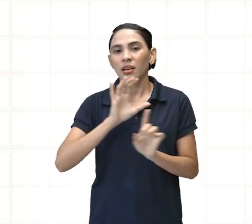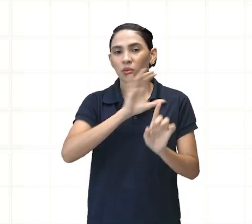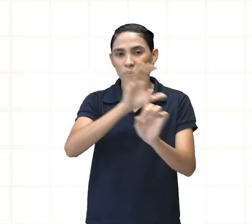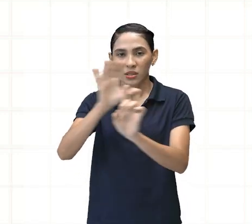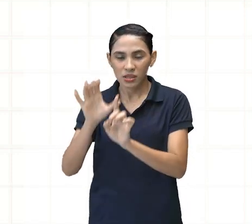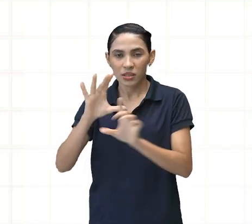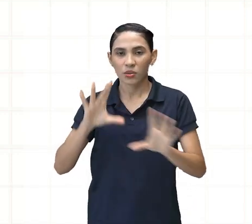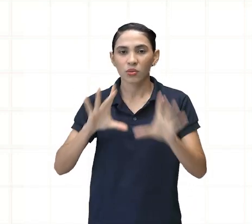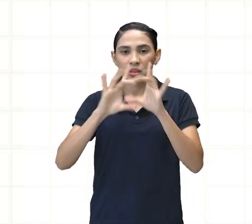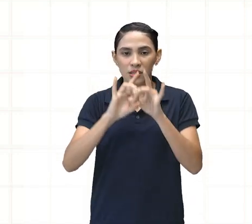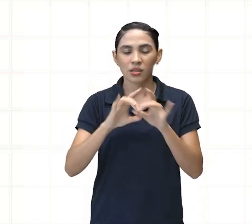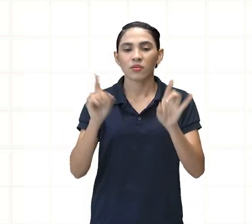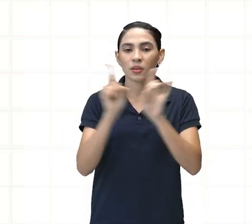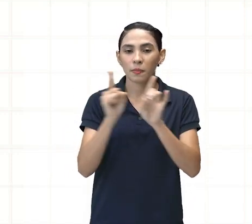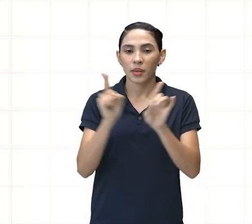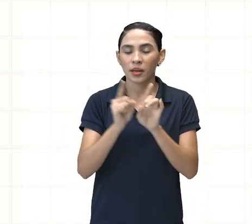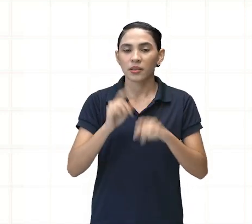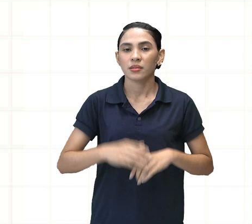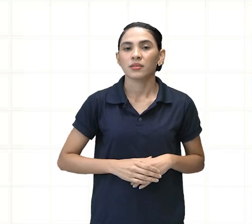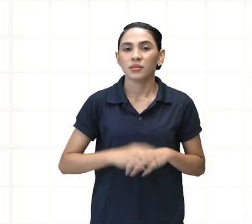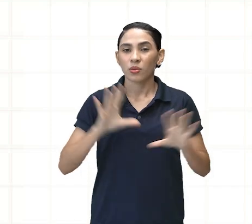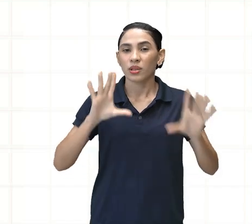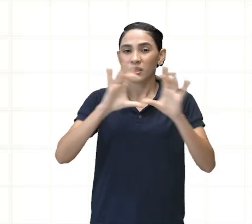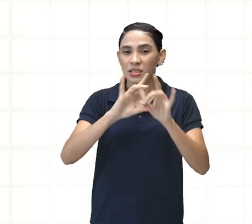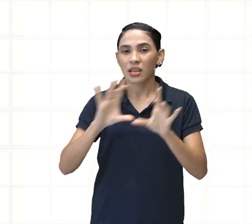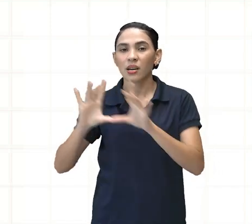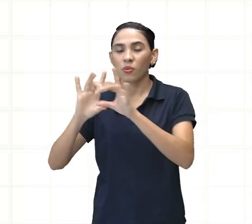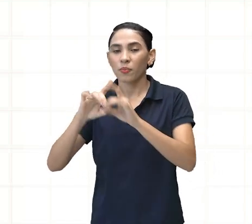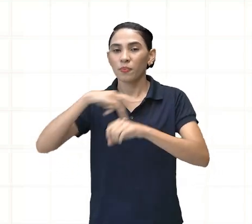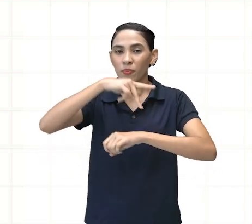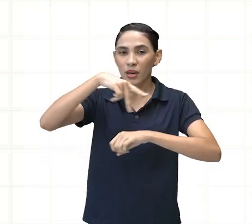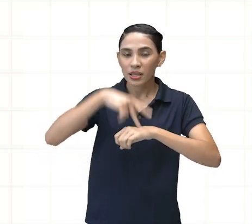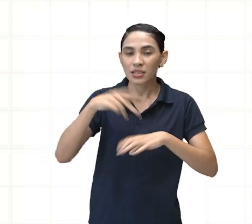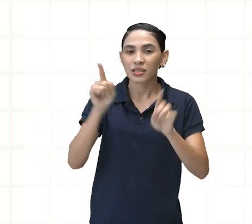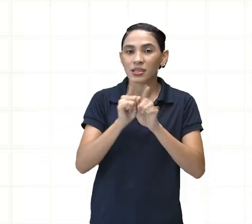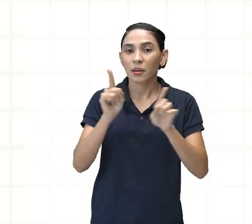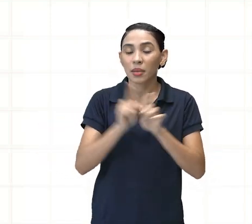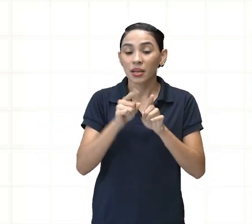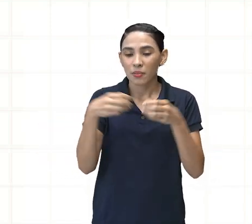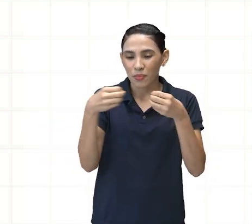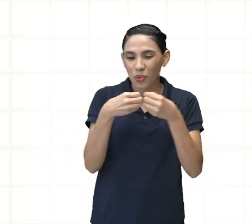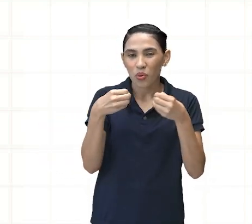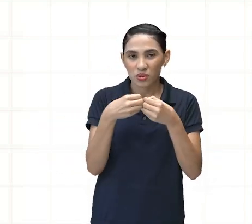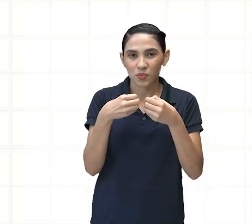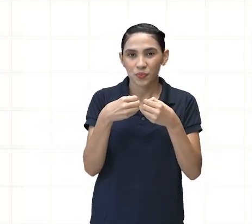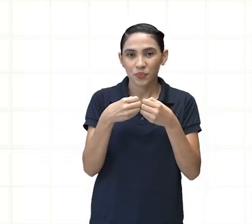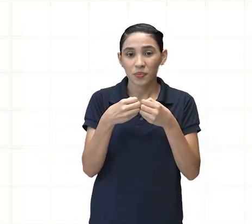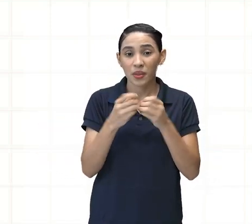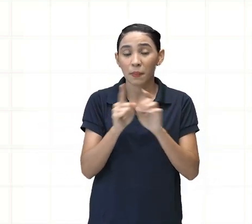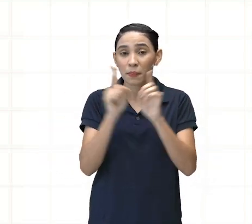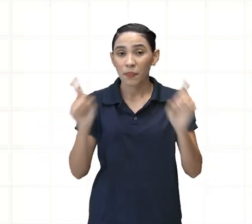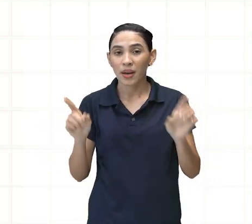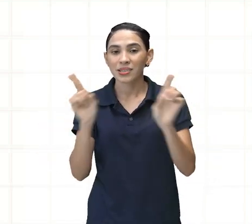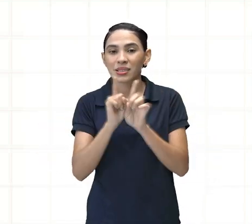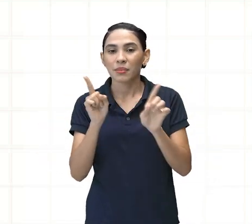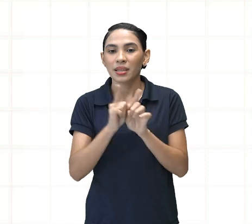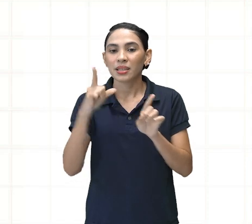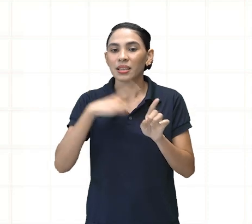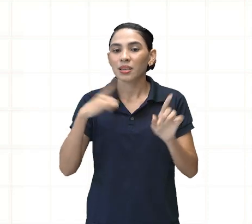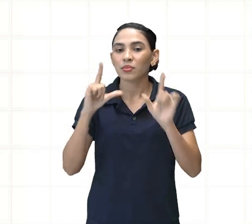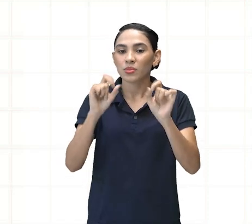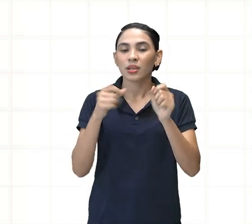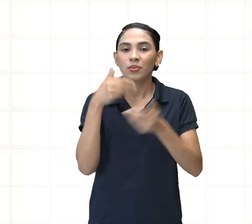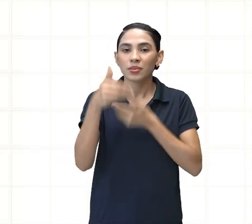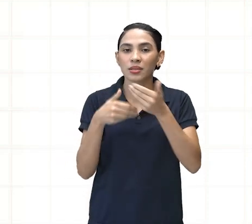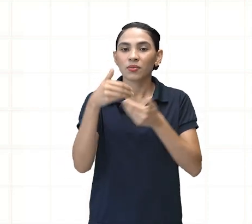dessa conexão entre os países, tá? E também por estarem muito próximos aos outros. Mas também teremos,